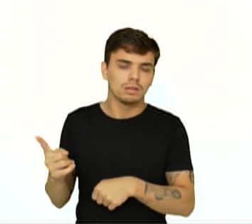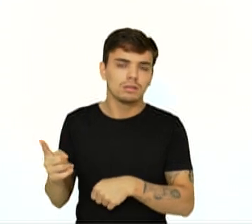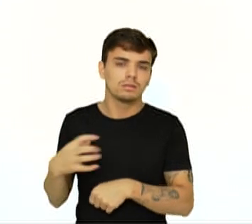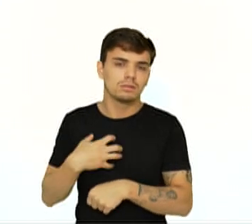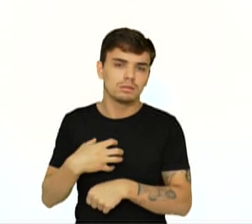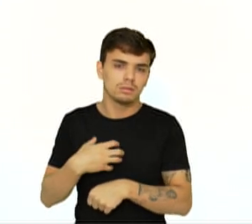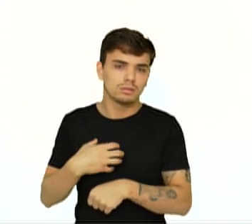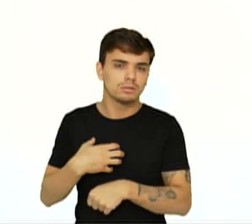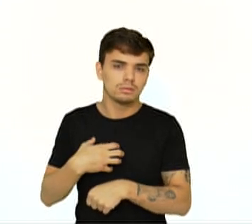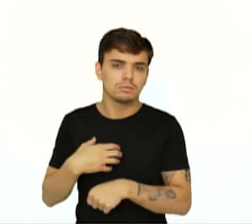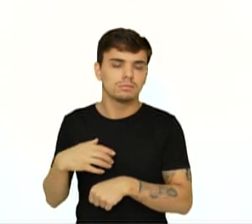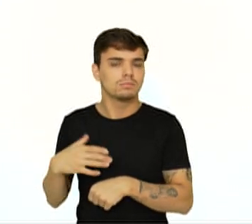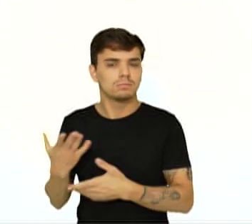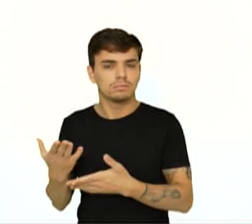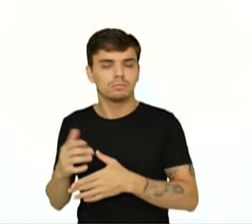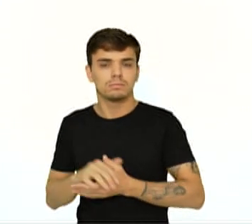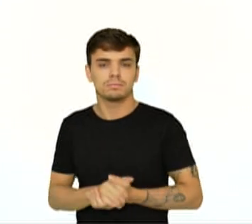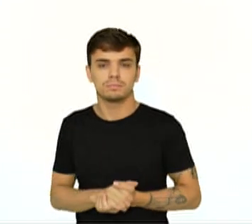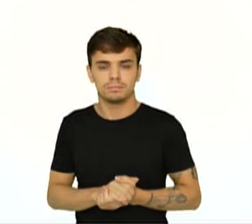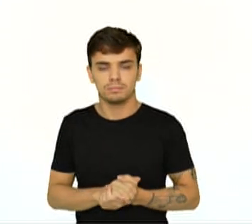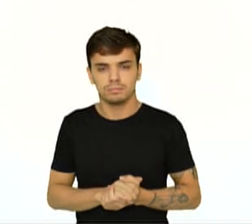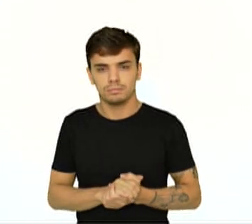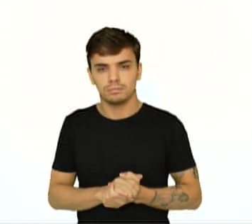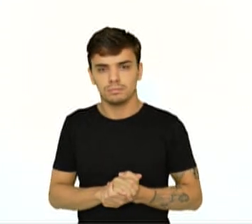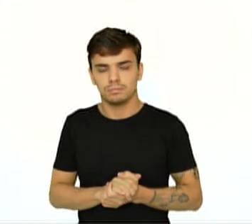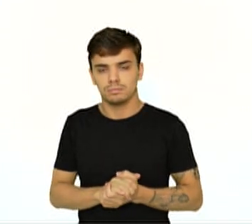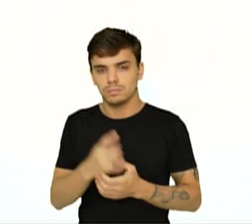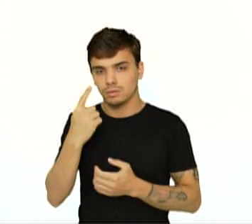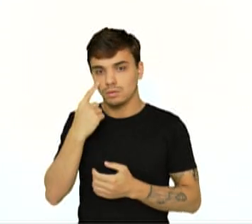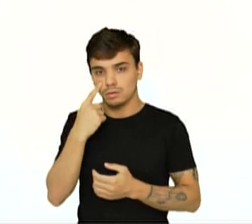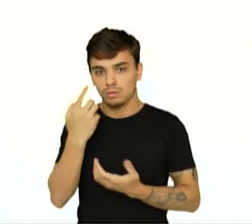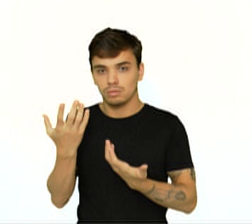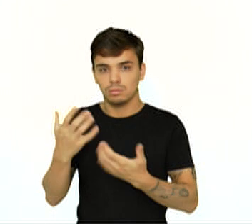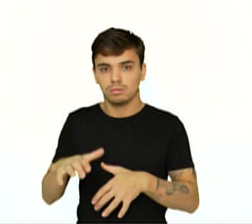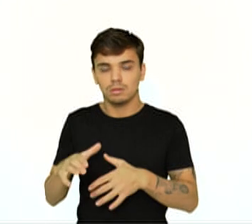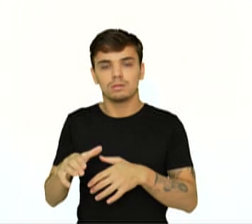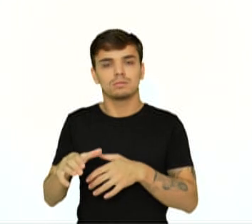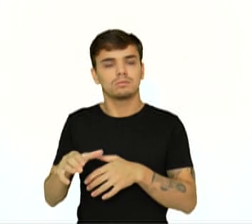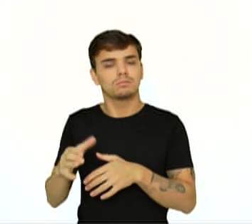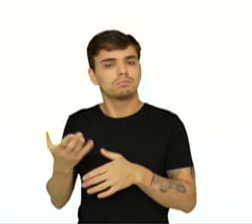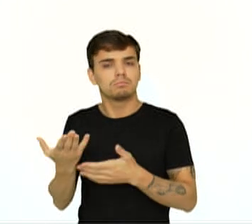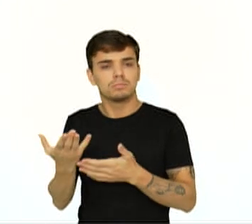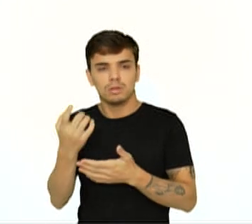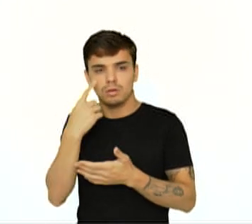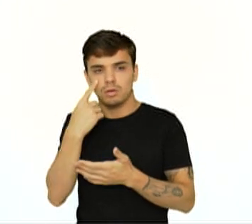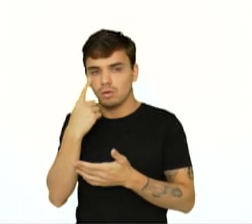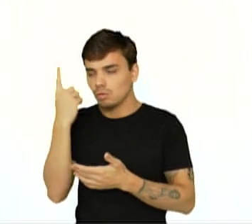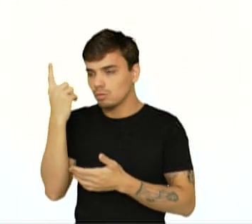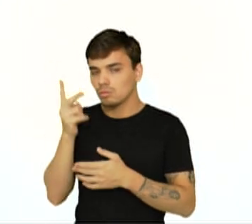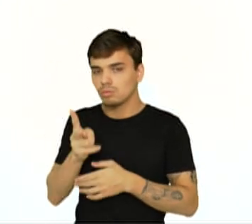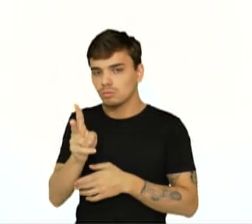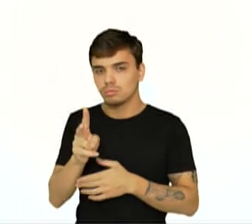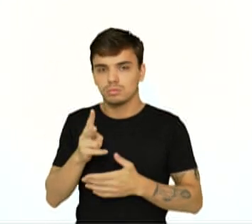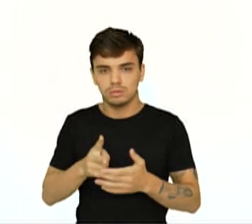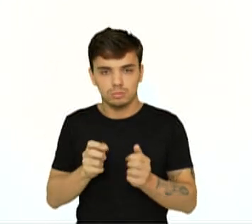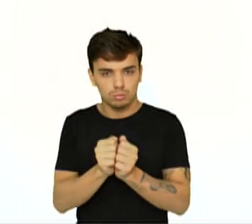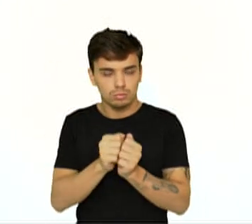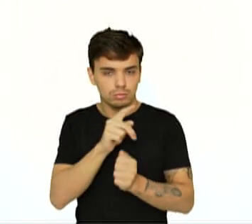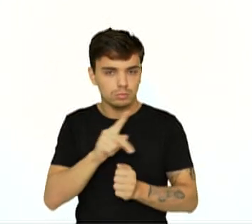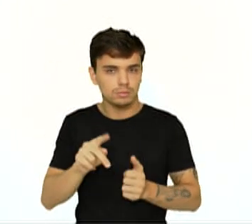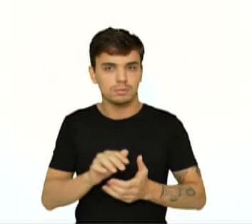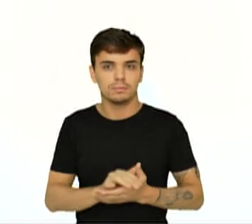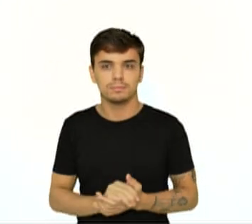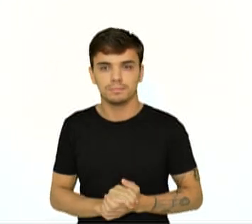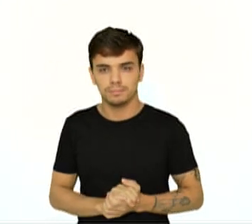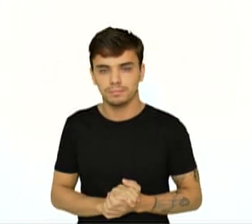a ler. No puedo tomar la sopa porque soy una viejita de pulso tembleque y se me cae toda,